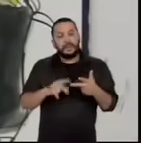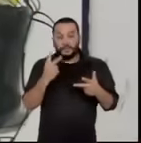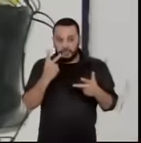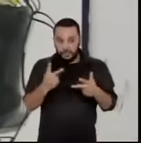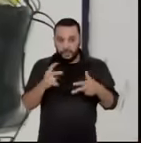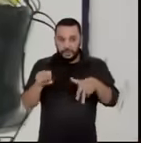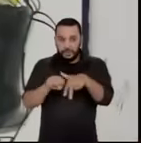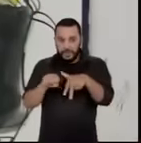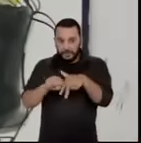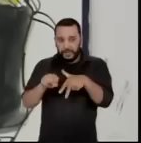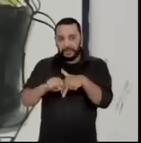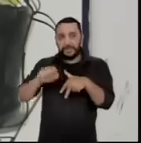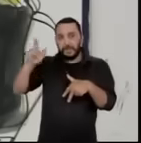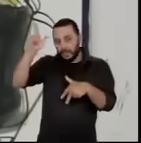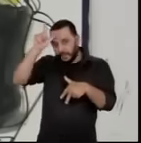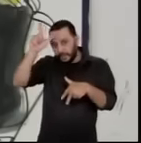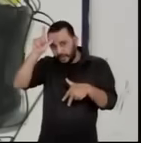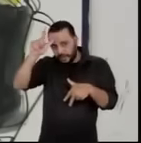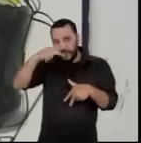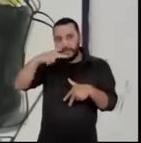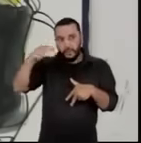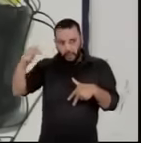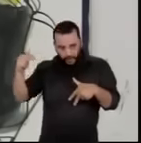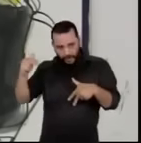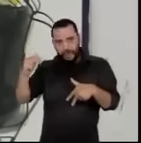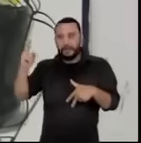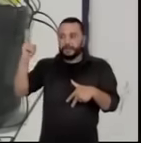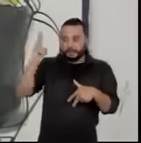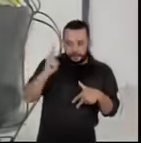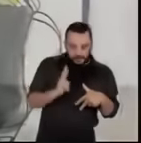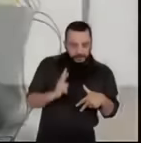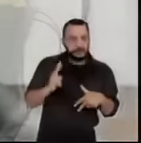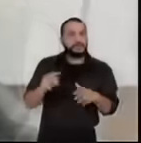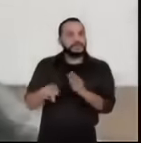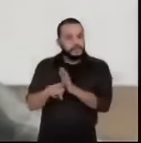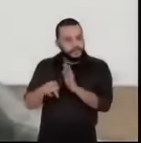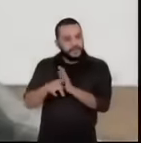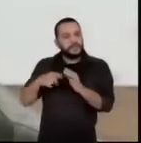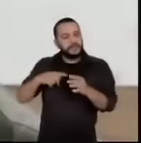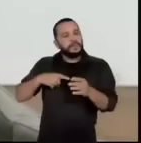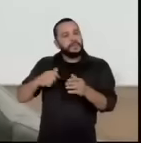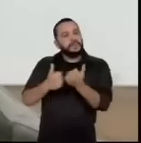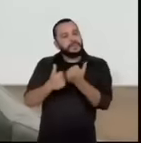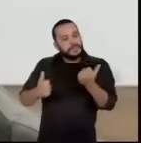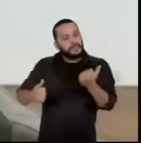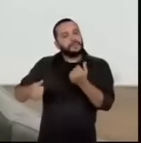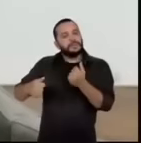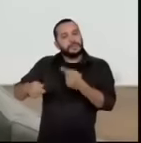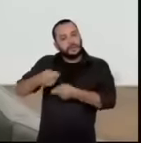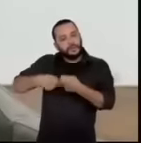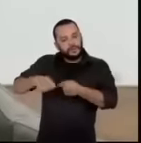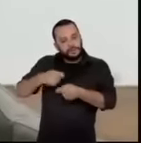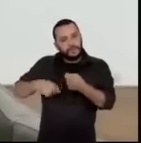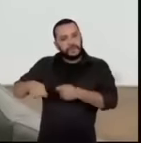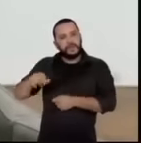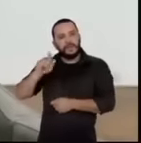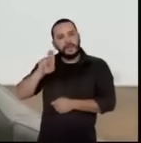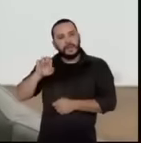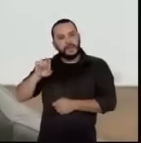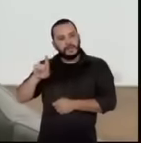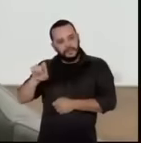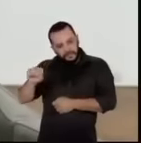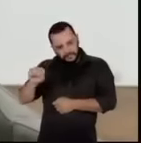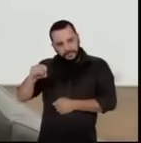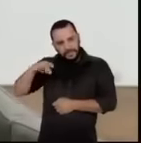2 embaixadores. Nesse meio tempo também esteve aqui no Brasil o ministro da Economia da Alemanha, o Gerd Müller, que se reuniu comigo. Eu expliquei a ele